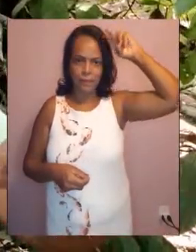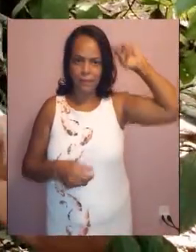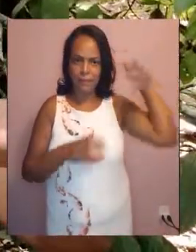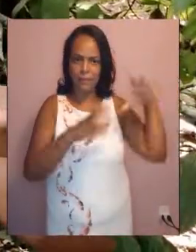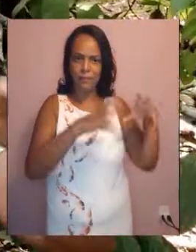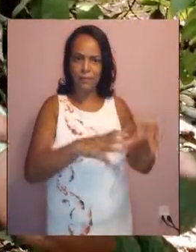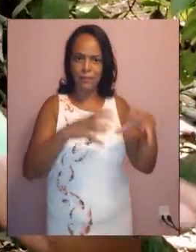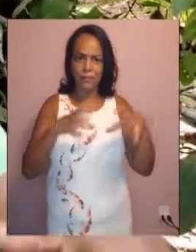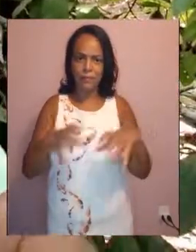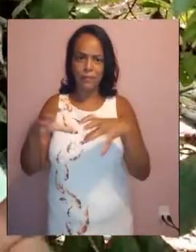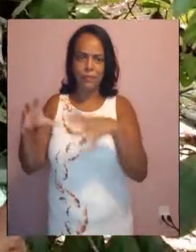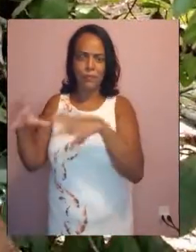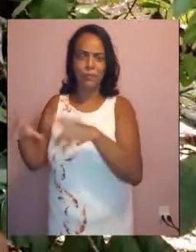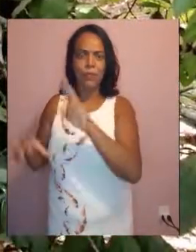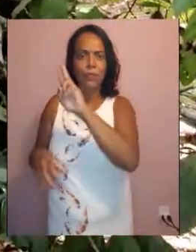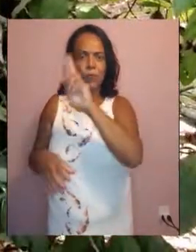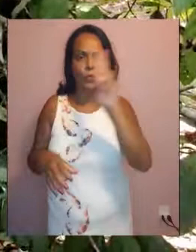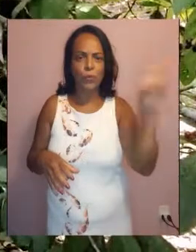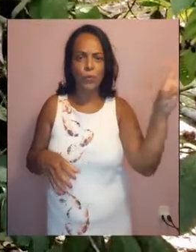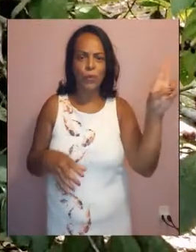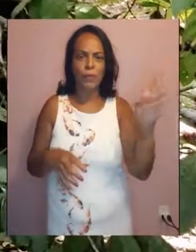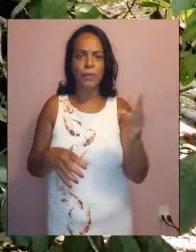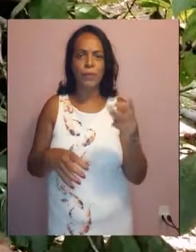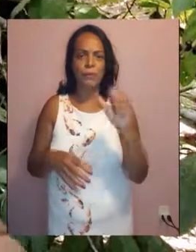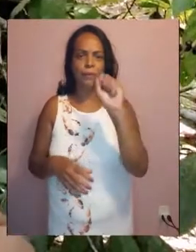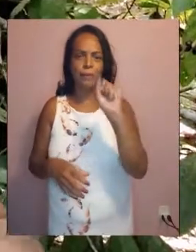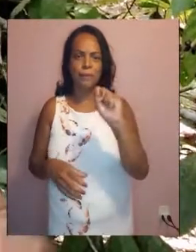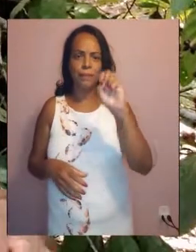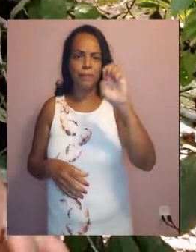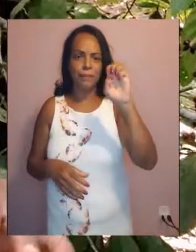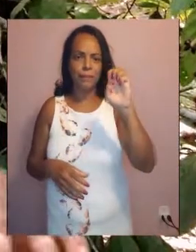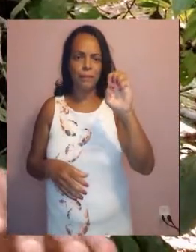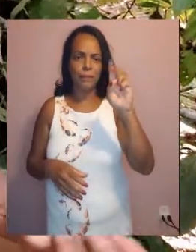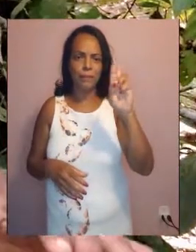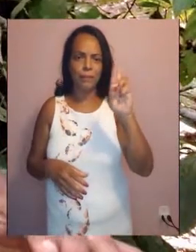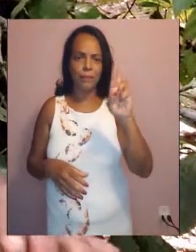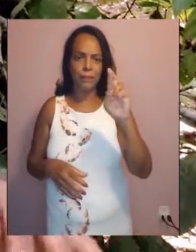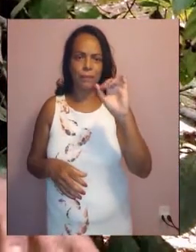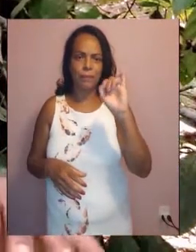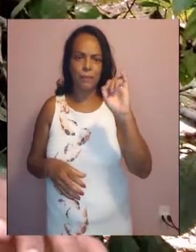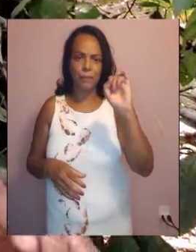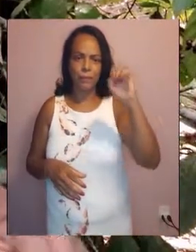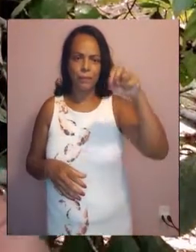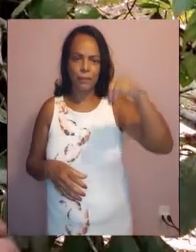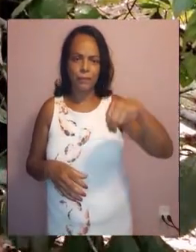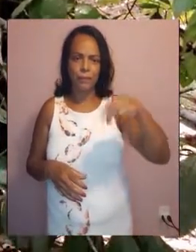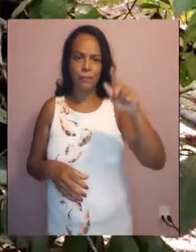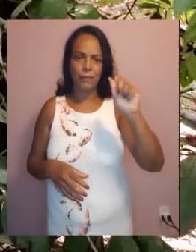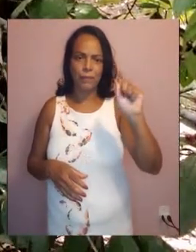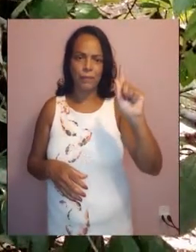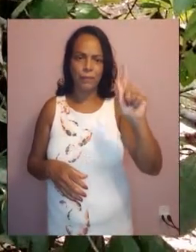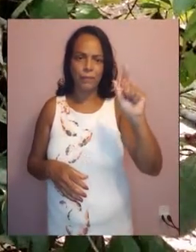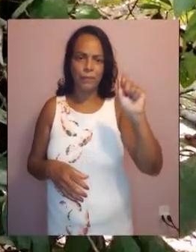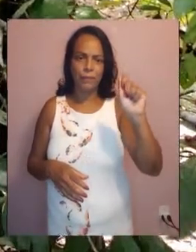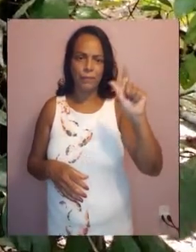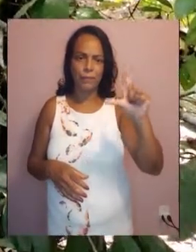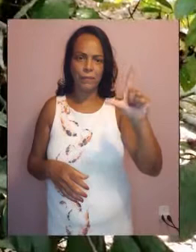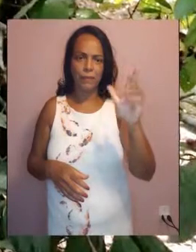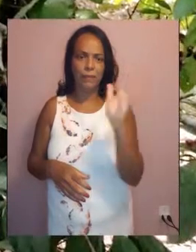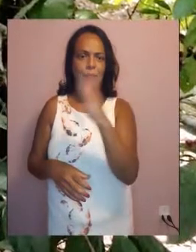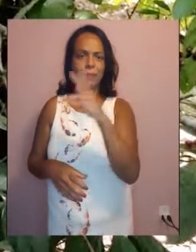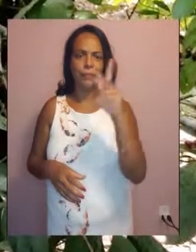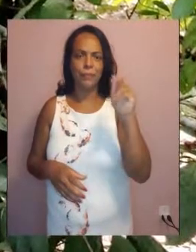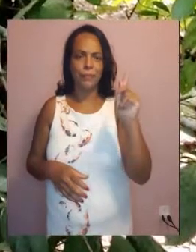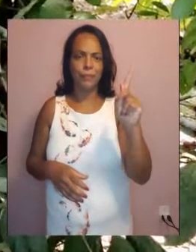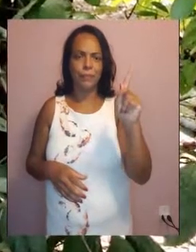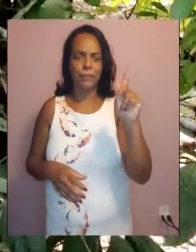que eles se encontraram, né? Era ali naquelas imediações que estava então